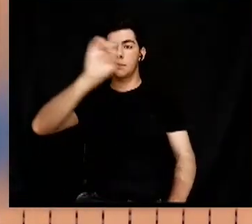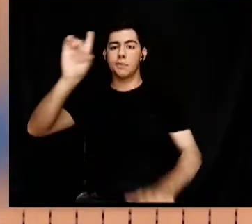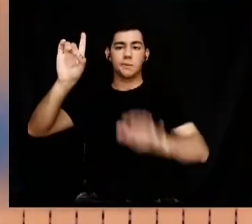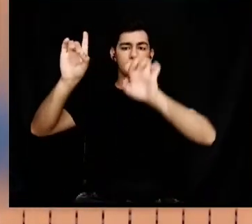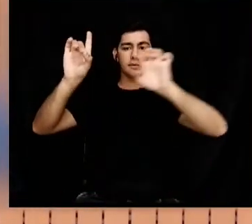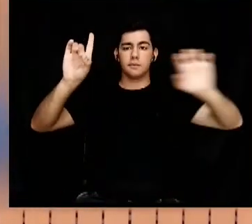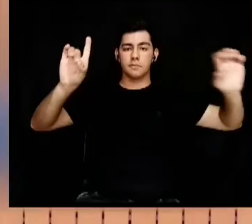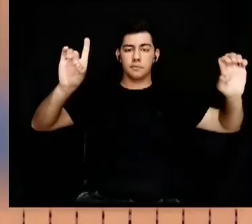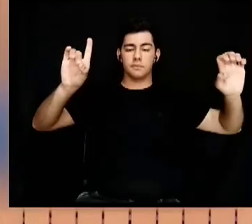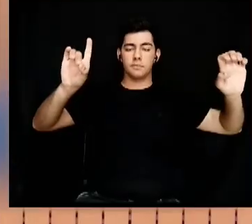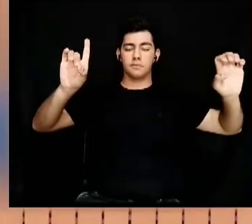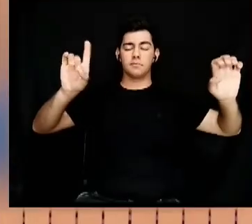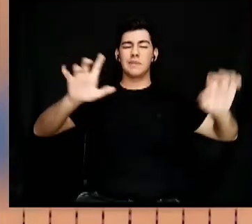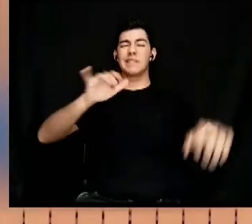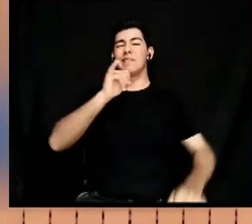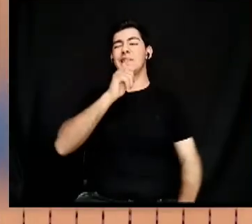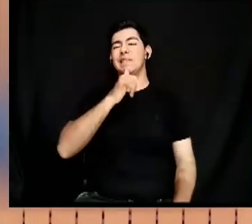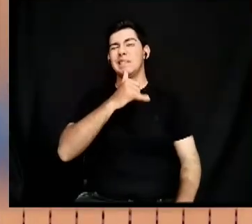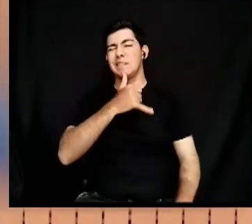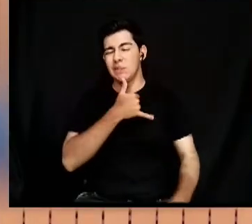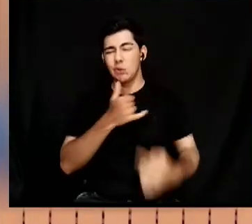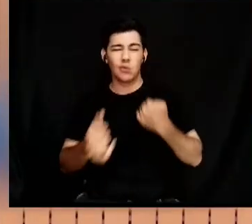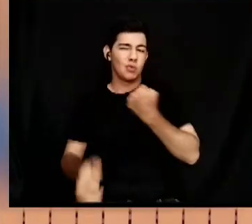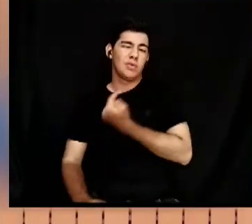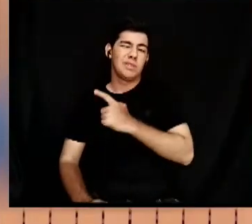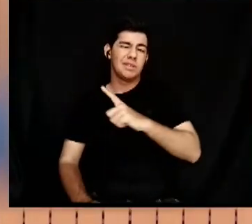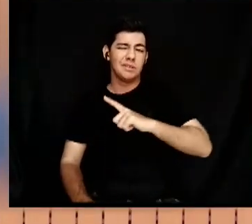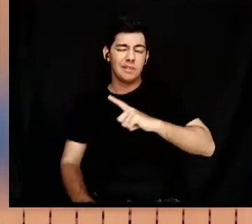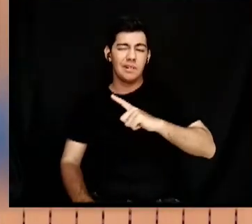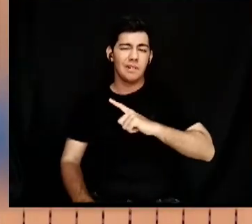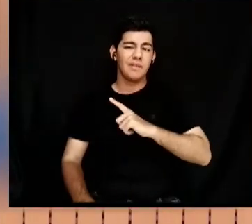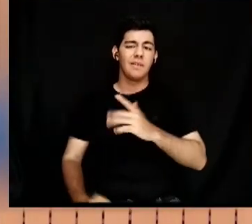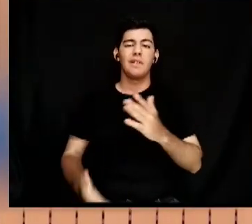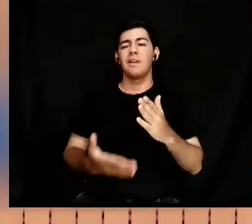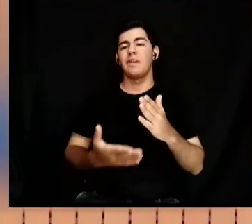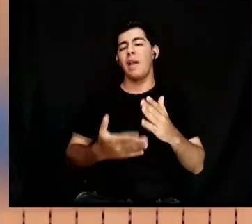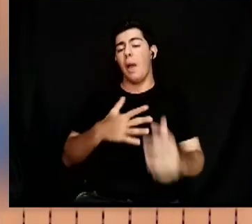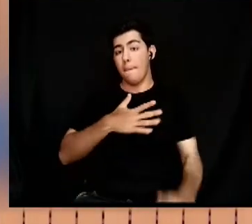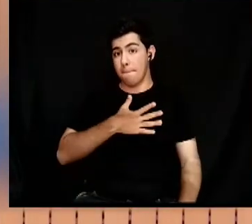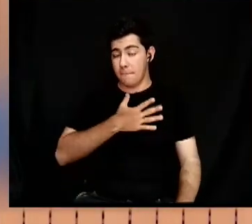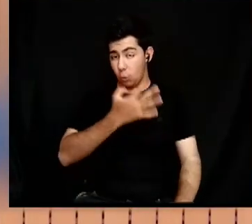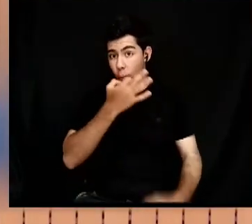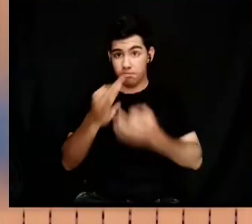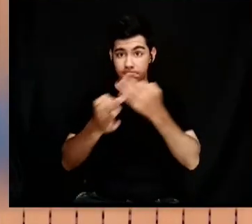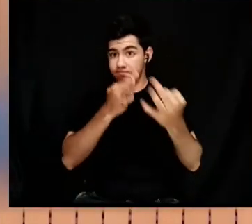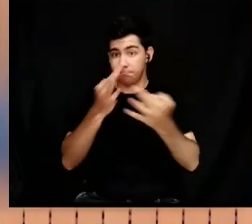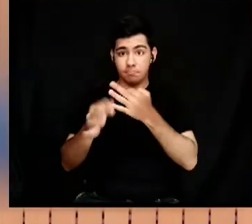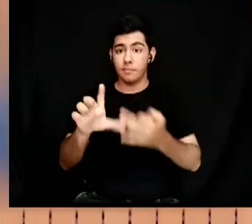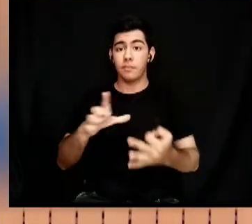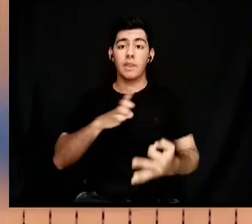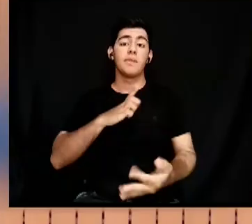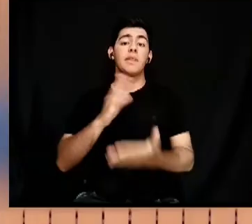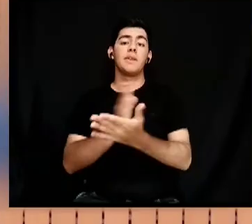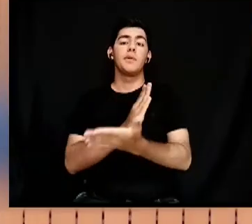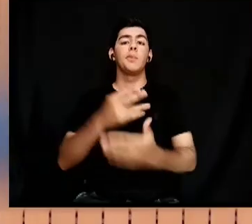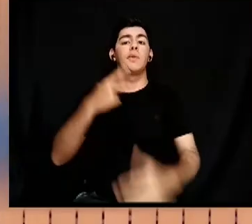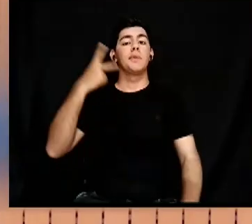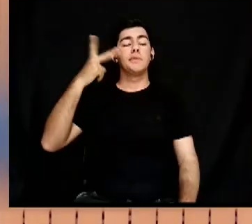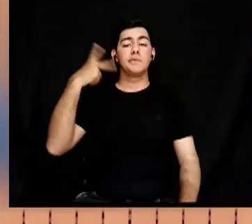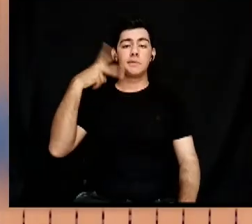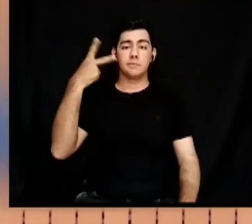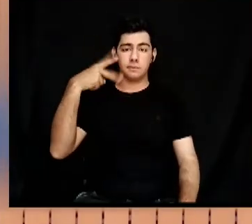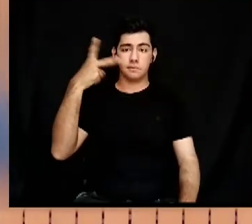Infelizmente, nós tivemos vereadoras, infelizmente, sob o meu ponto de vista, é claro, nós tivemos vereadoras aqui